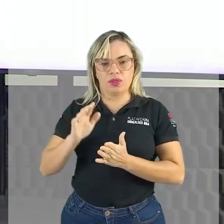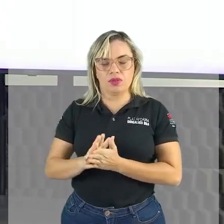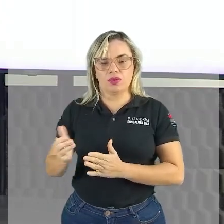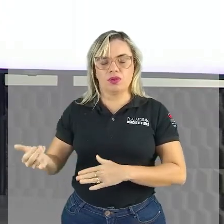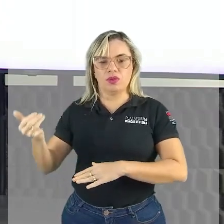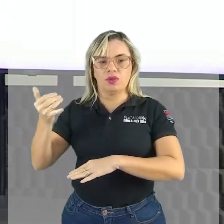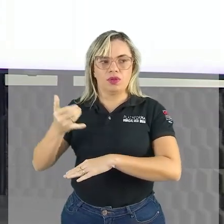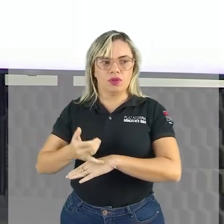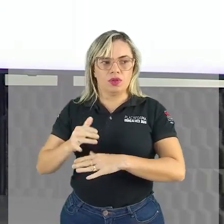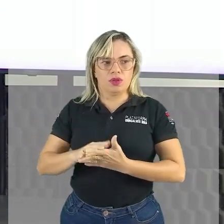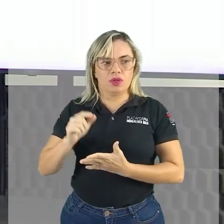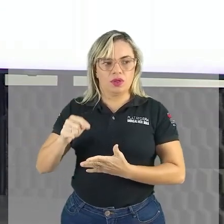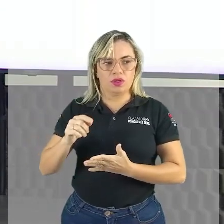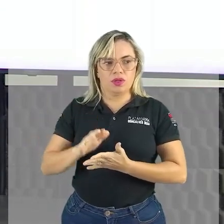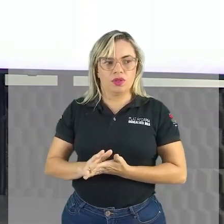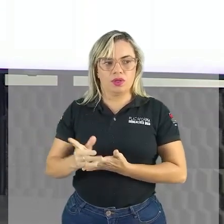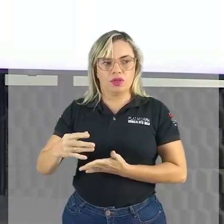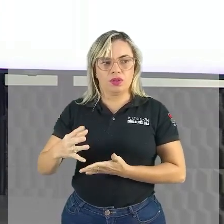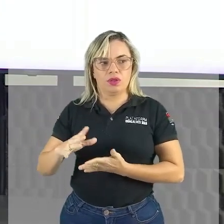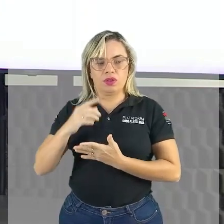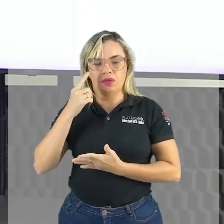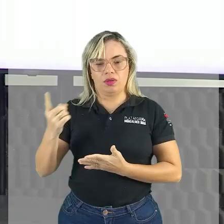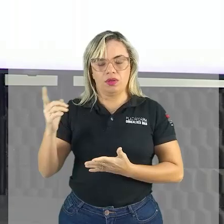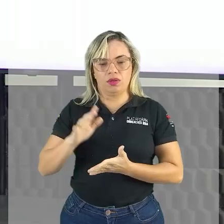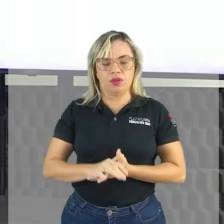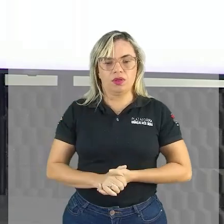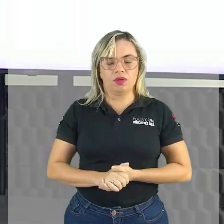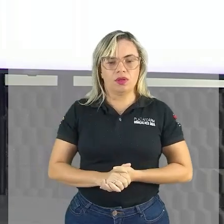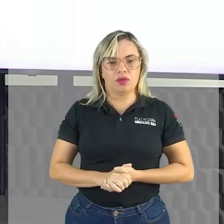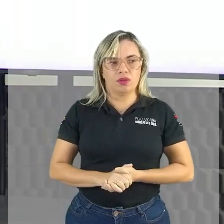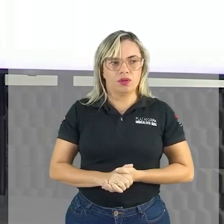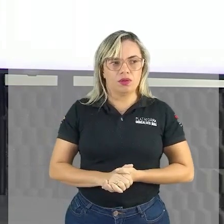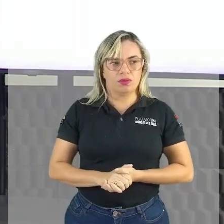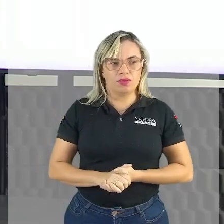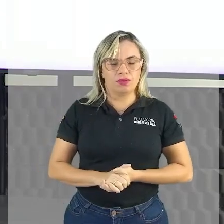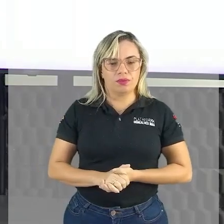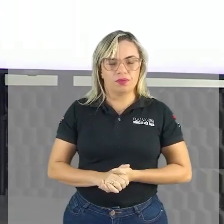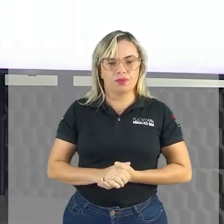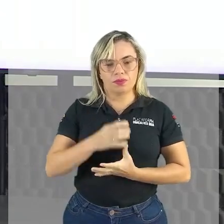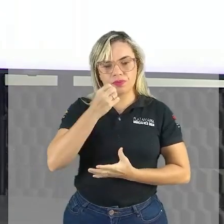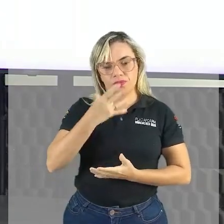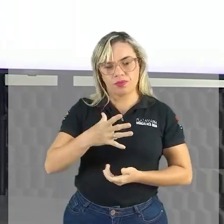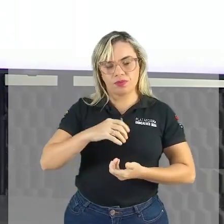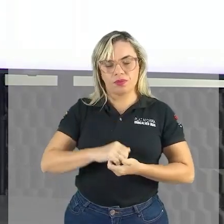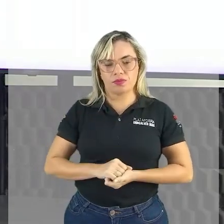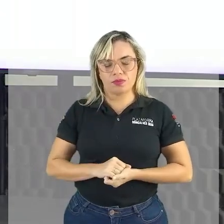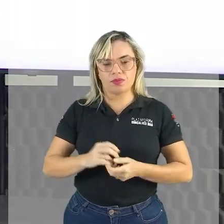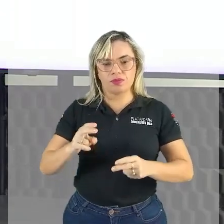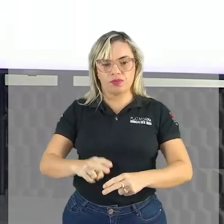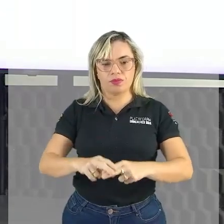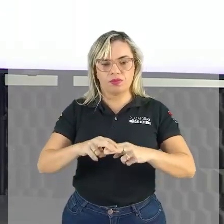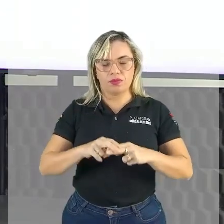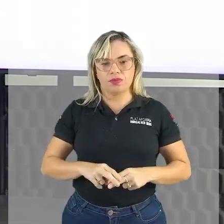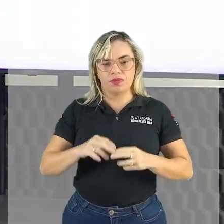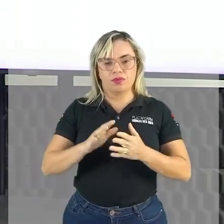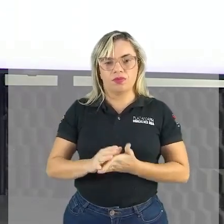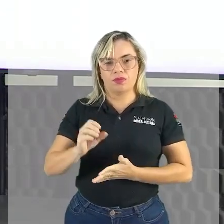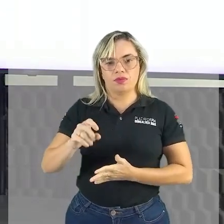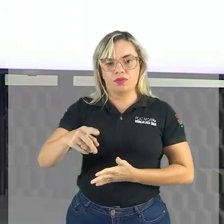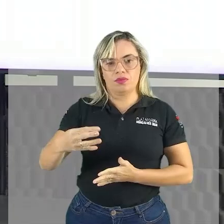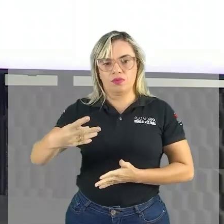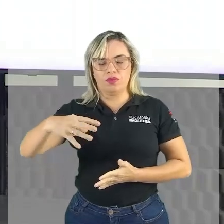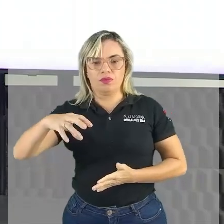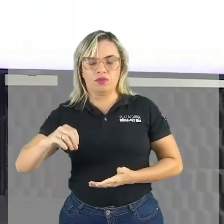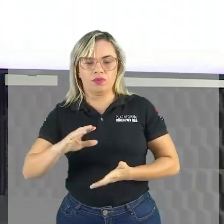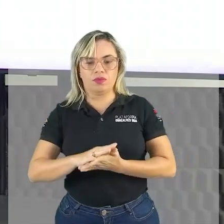Menos 2 para menos 1, aumentou a carga. Menos 1 para 0, aumentou a carga. Tá bom? Então, por isso que fica oxidação, é o que eu te falei. A